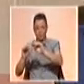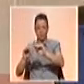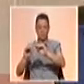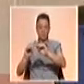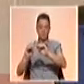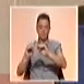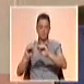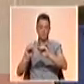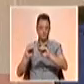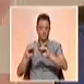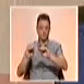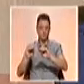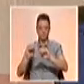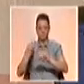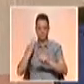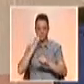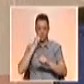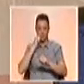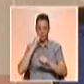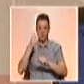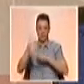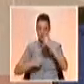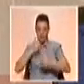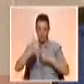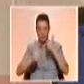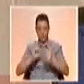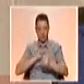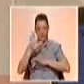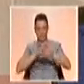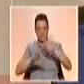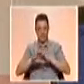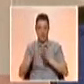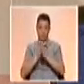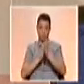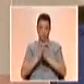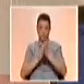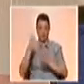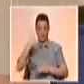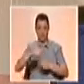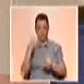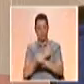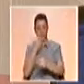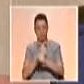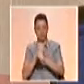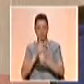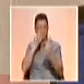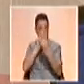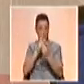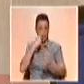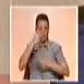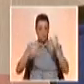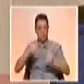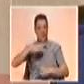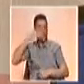são fruto de candidaturas que nós fazemos, e, portanto, aproveitamos essas oportunidades para trabalhar com a população adulta